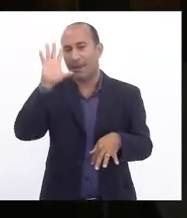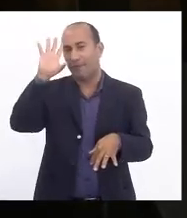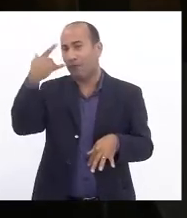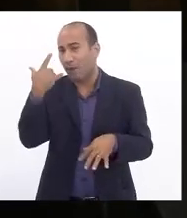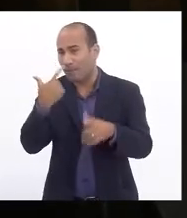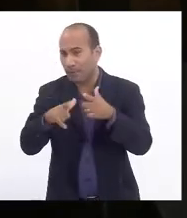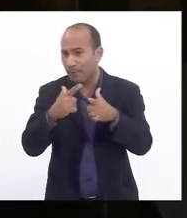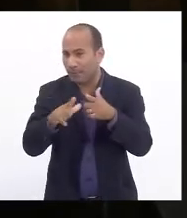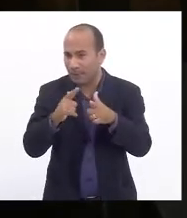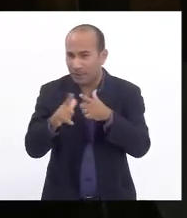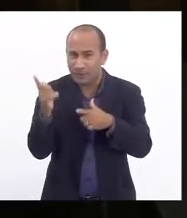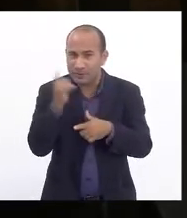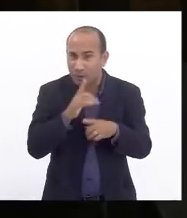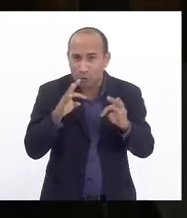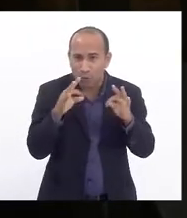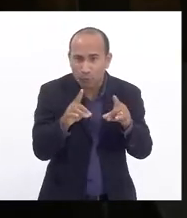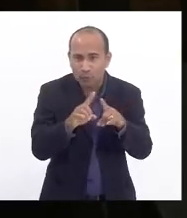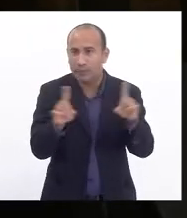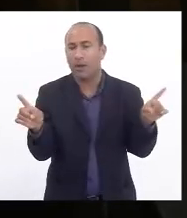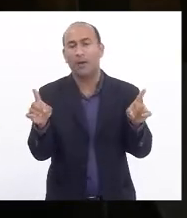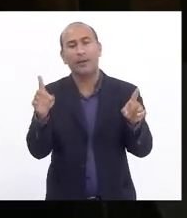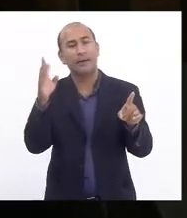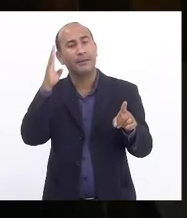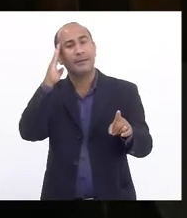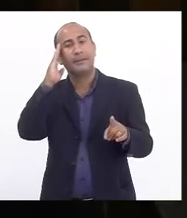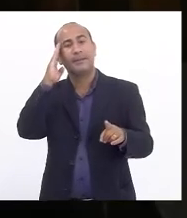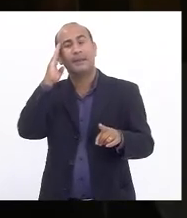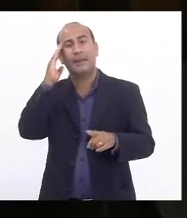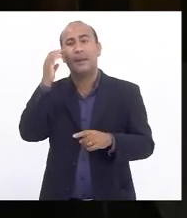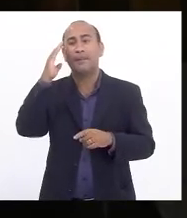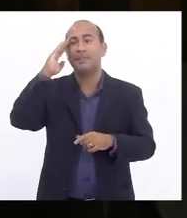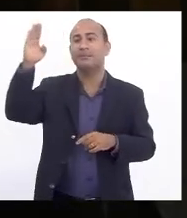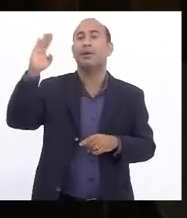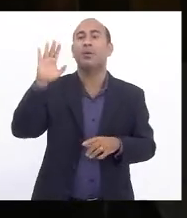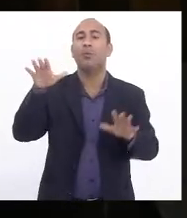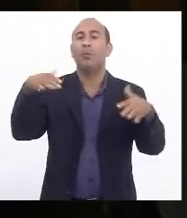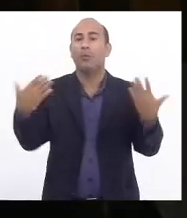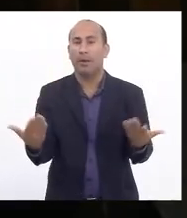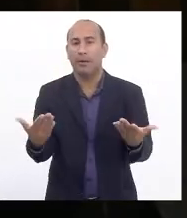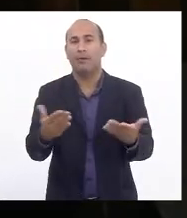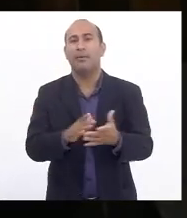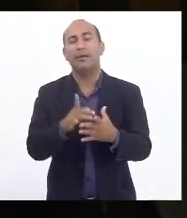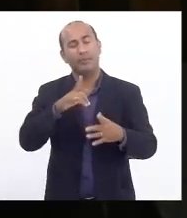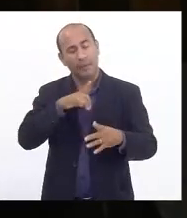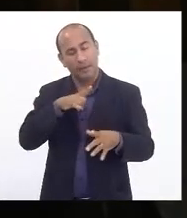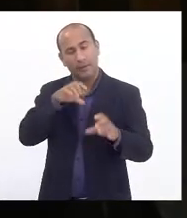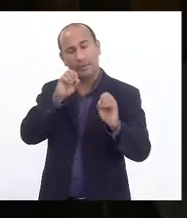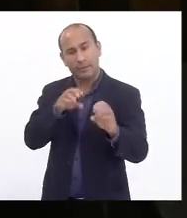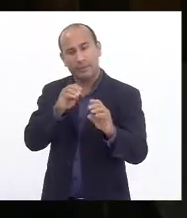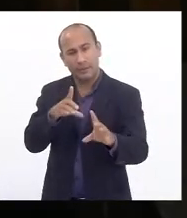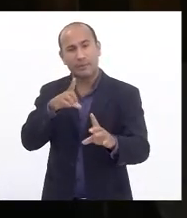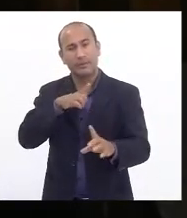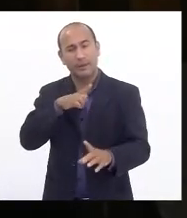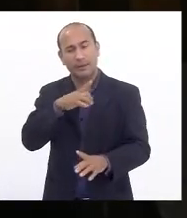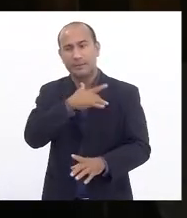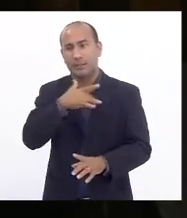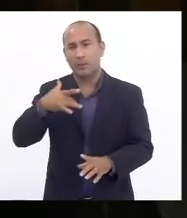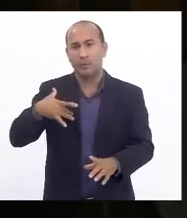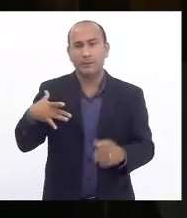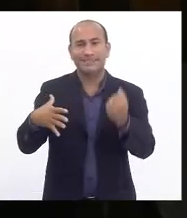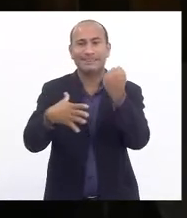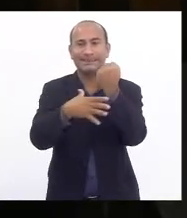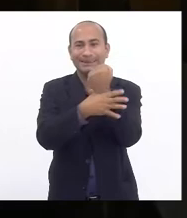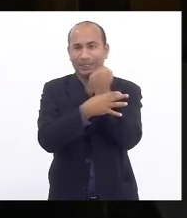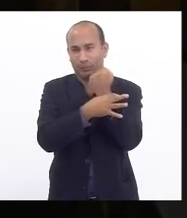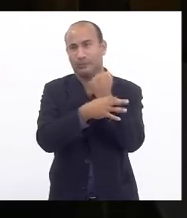tem que entender Quais são as prioridades e como que a gente vai elencá-los tem que ter educação tem que ter saúde tem que ter